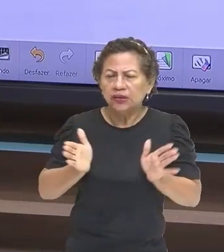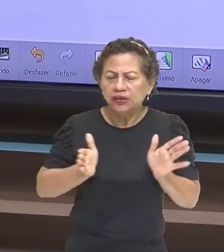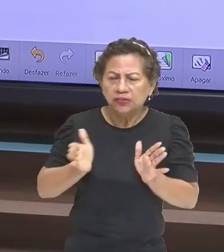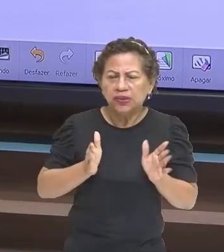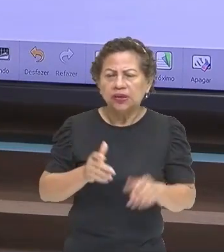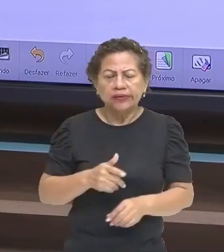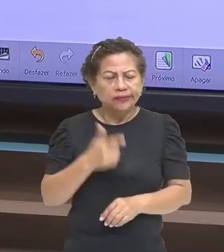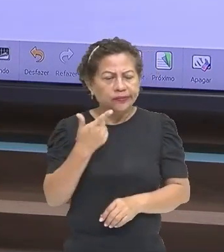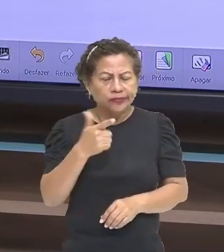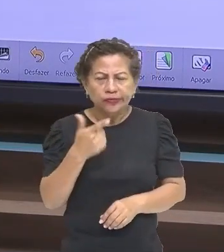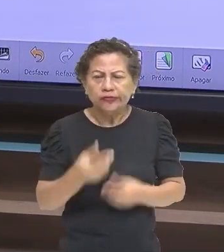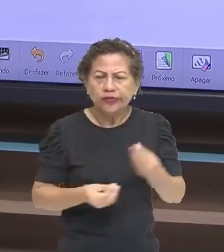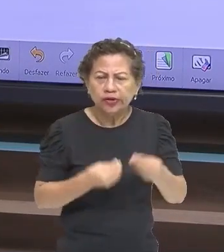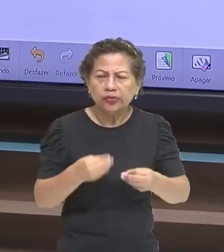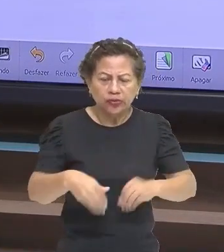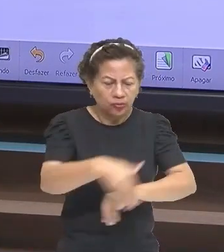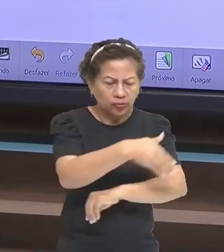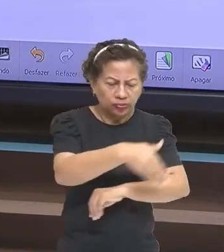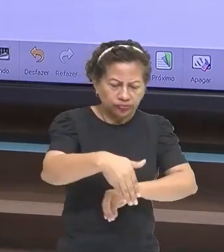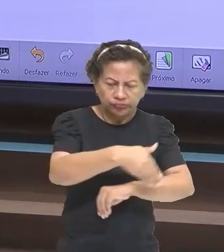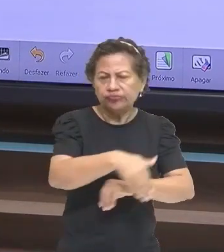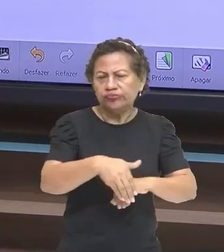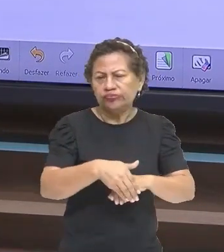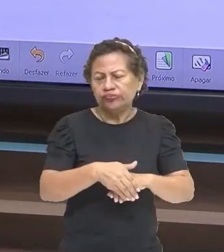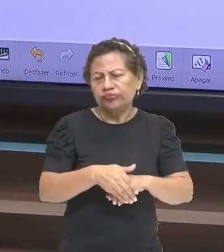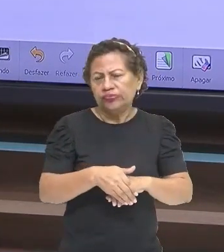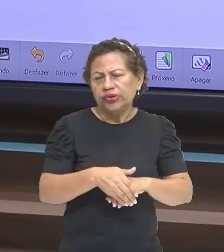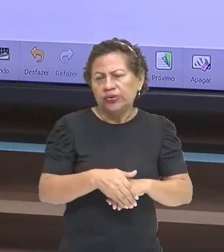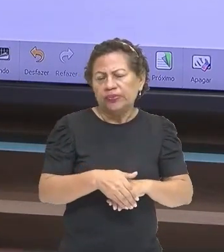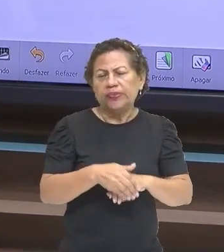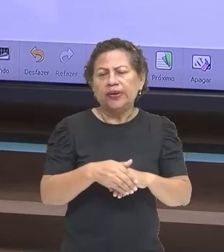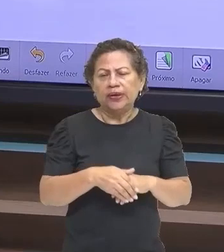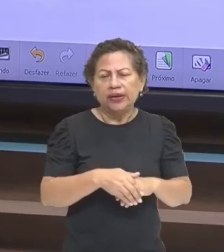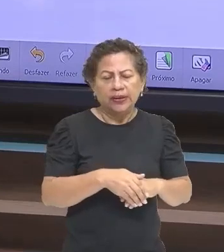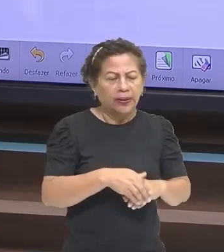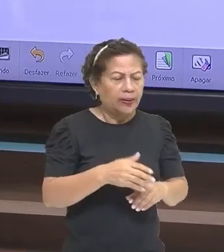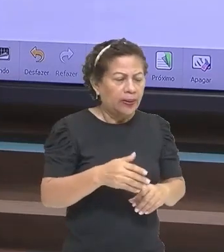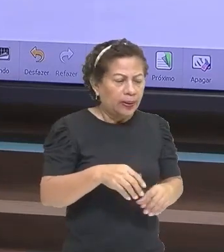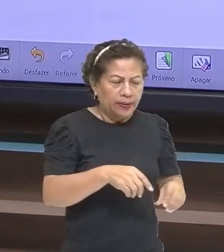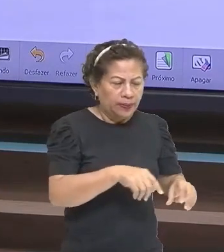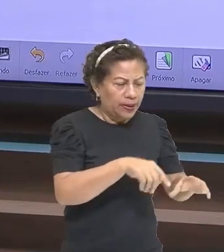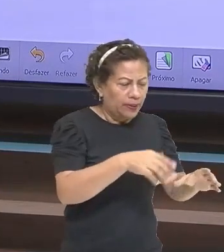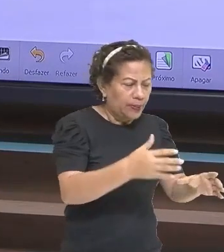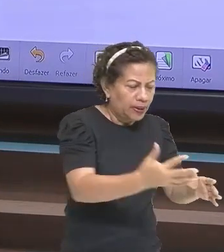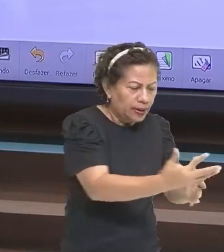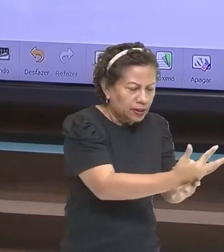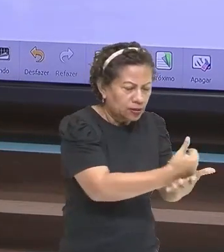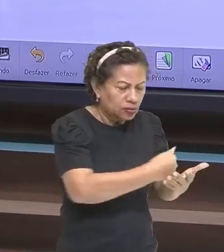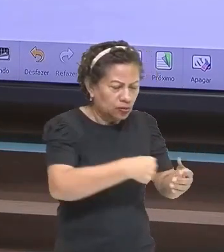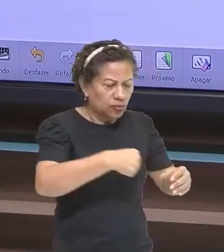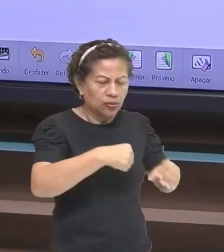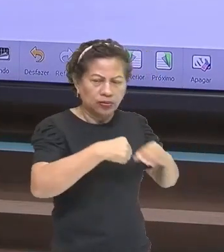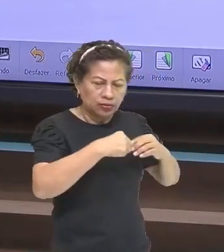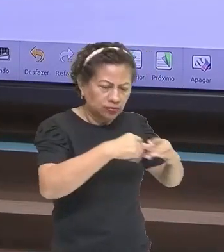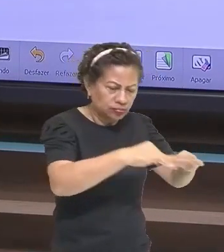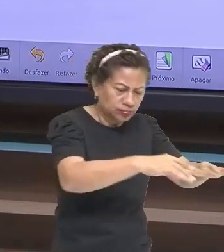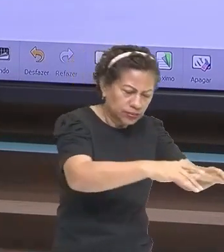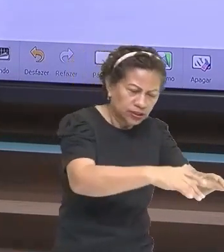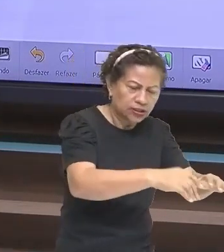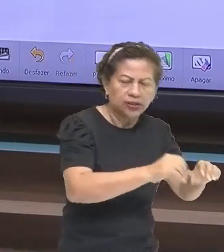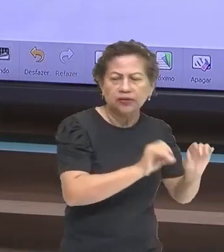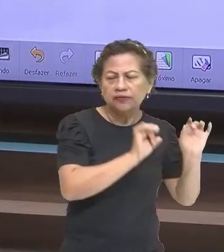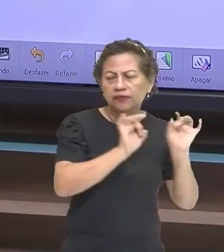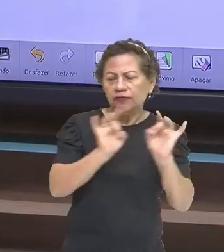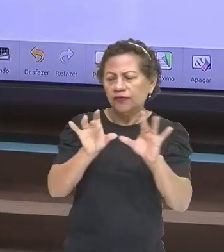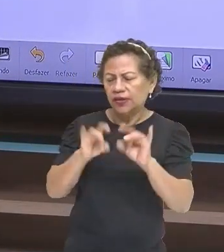para escoar a produção ou se locomover até um centro, até um município mais próximo, por exemplo. Ninguém consegue viver num lugar